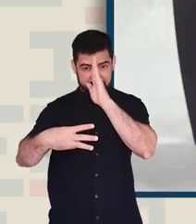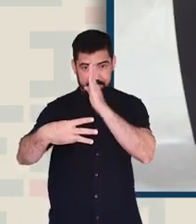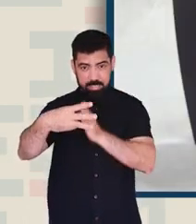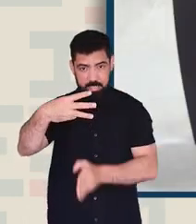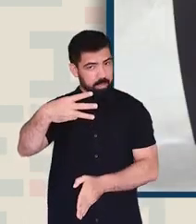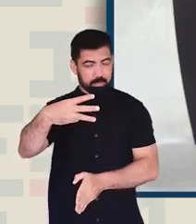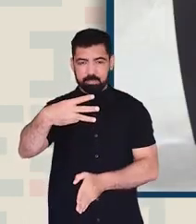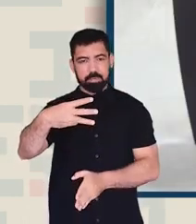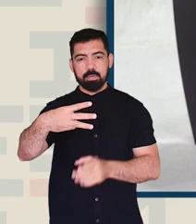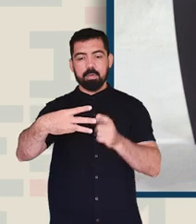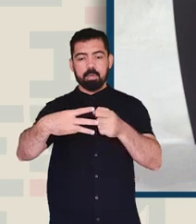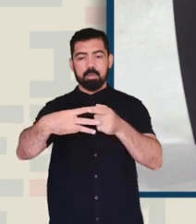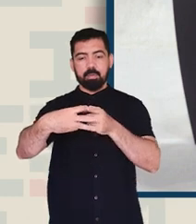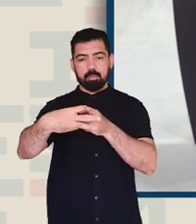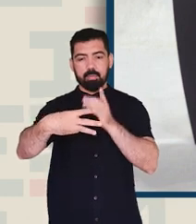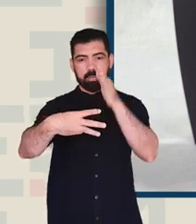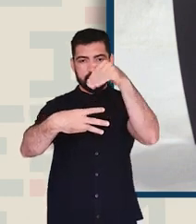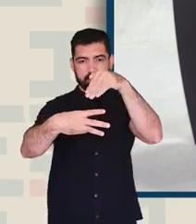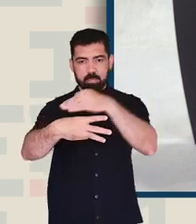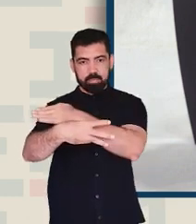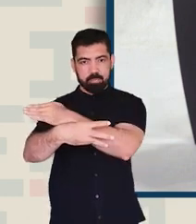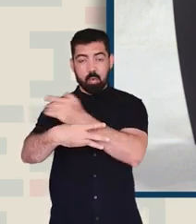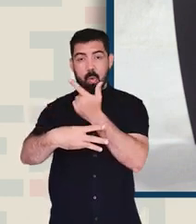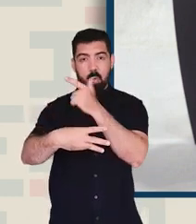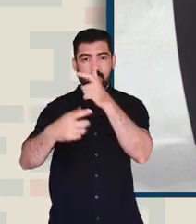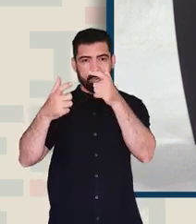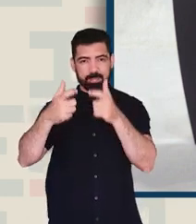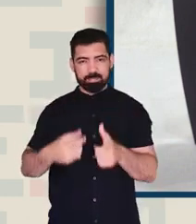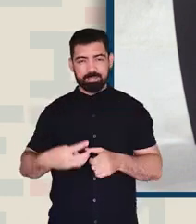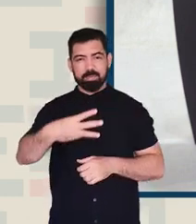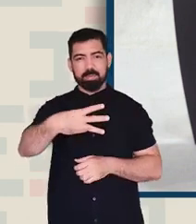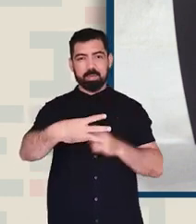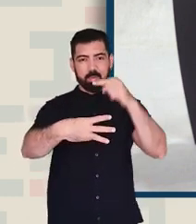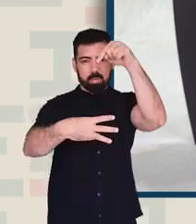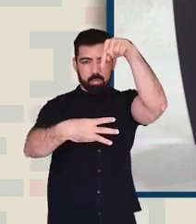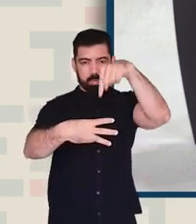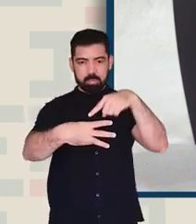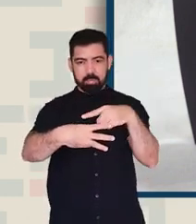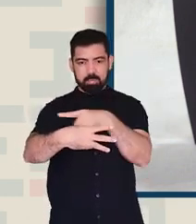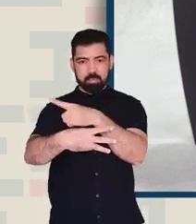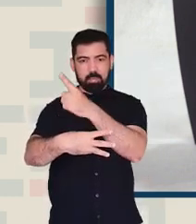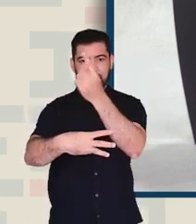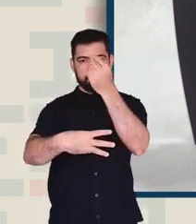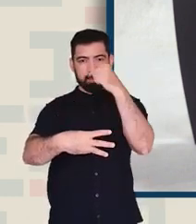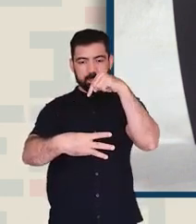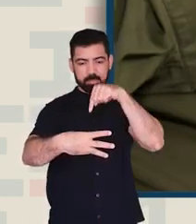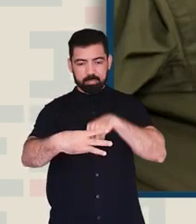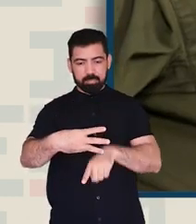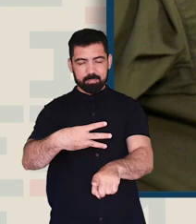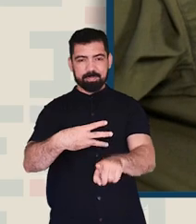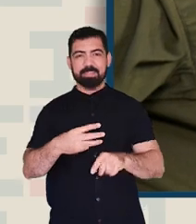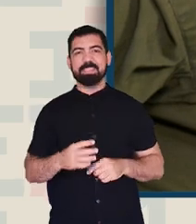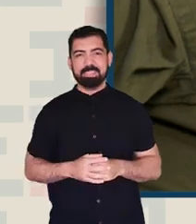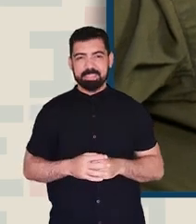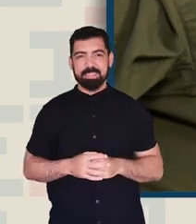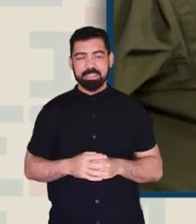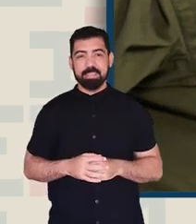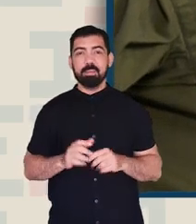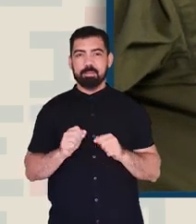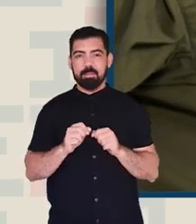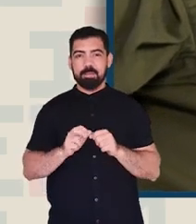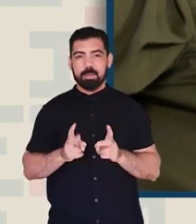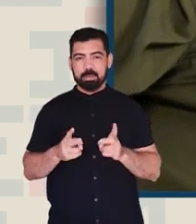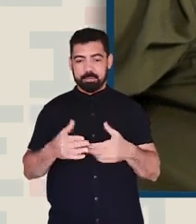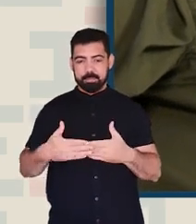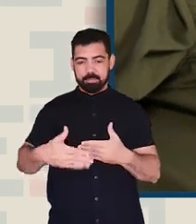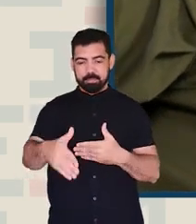direto, porque eu acionei. Então, o ar ele vem para cá, ele vai ser desviado para essa bomba e ele retorna para cá de onde ele saiu, e aí sim